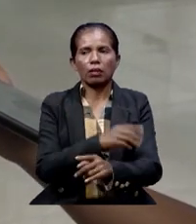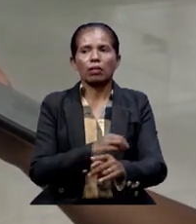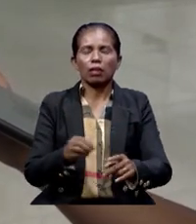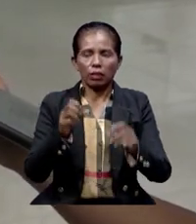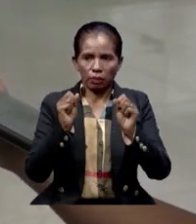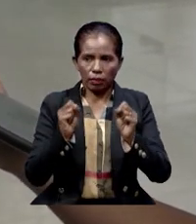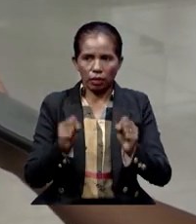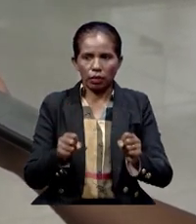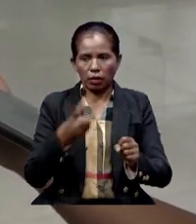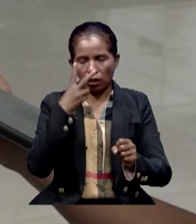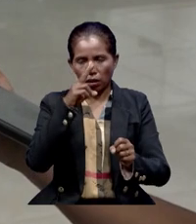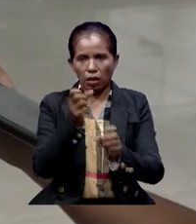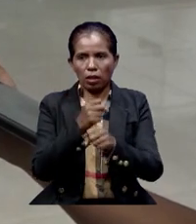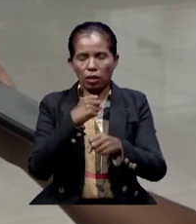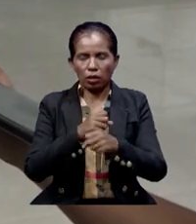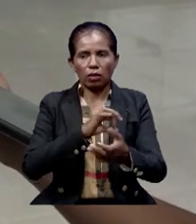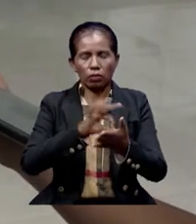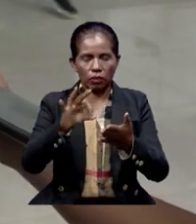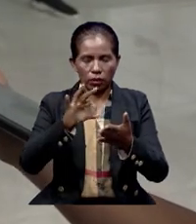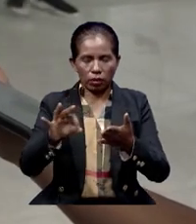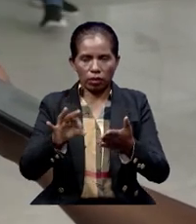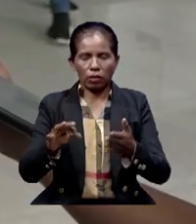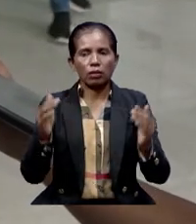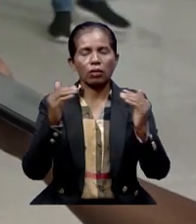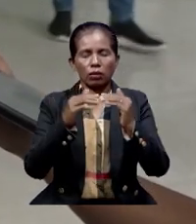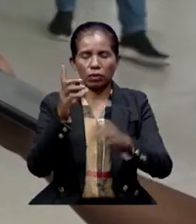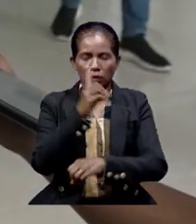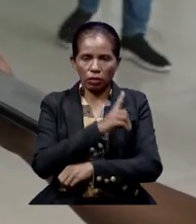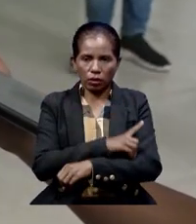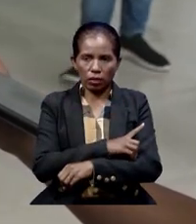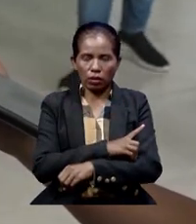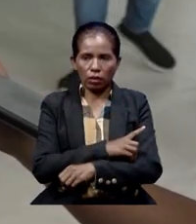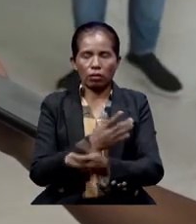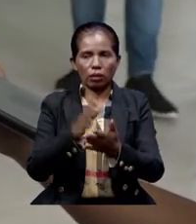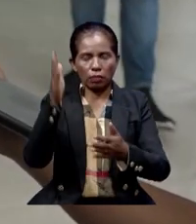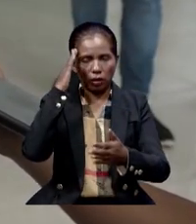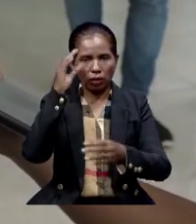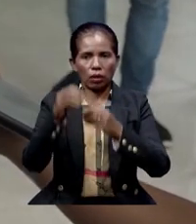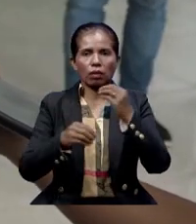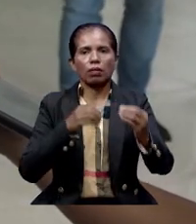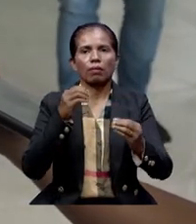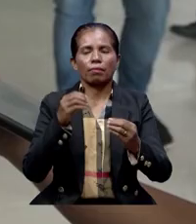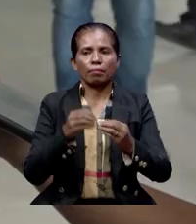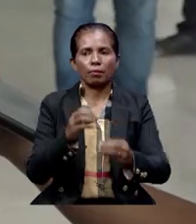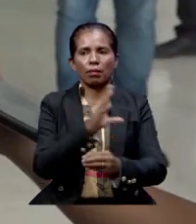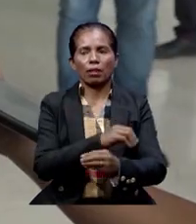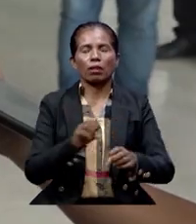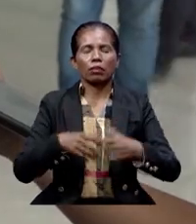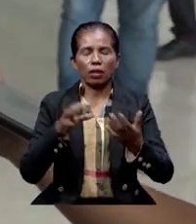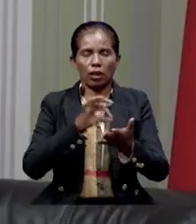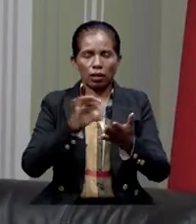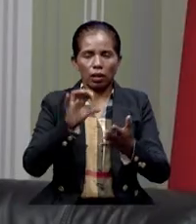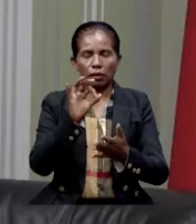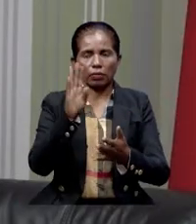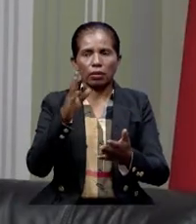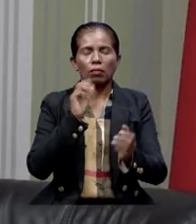bele realiza formasaun ka workshop ida oin lorong atu bel fahe mos kunye semento ba ia o insa tu hakere Facebook ni